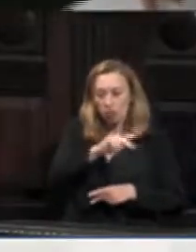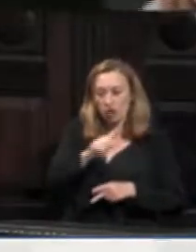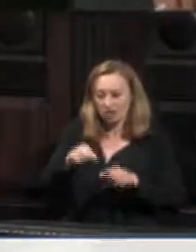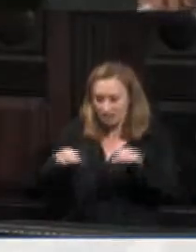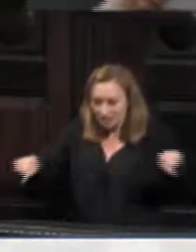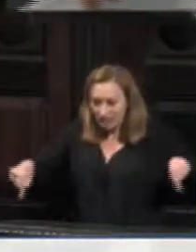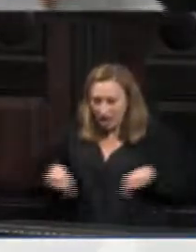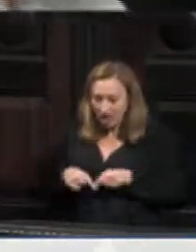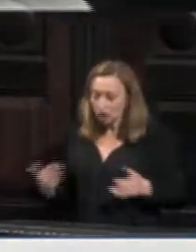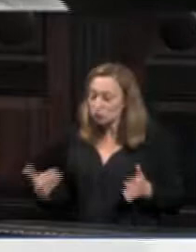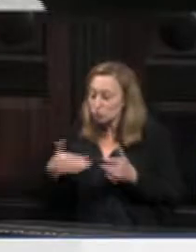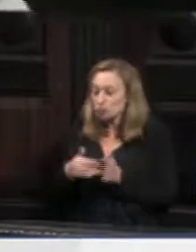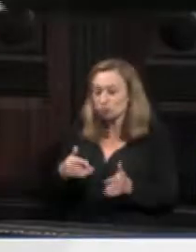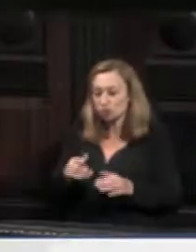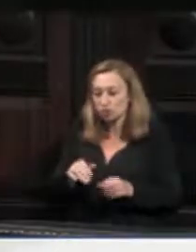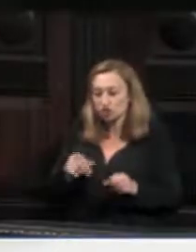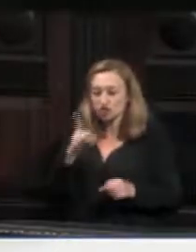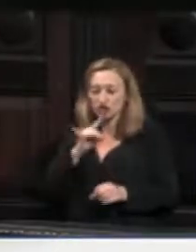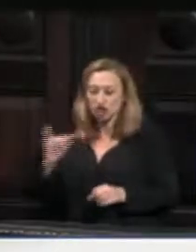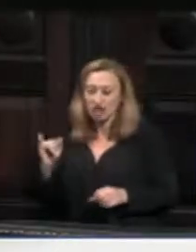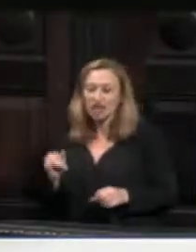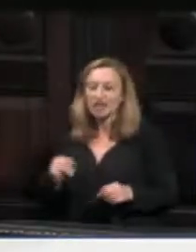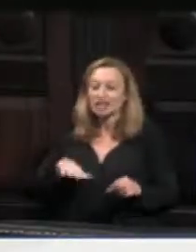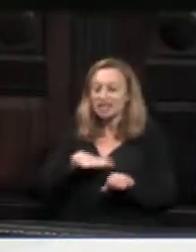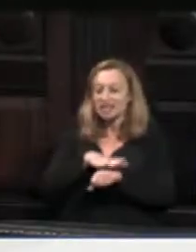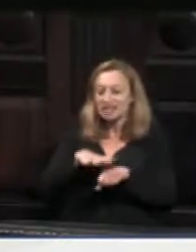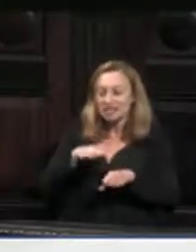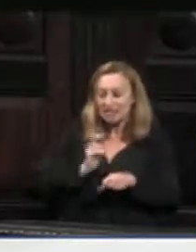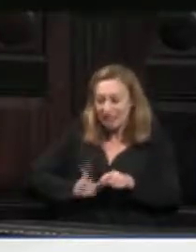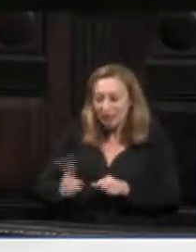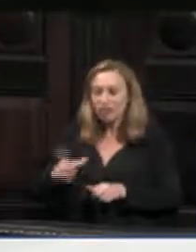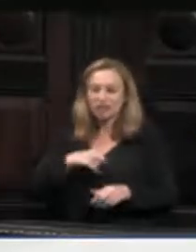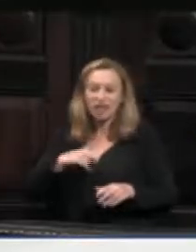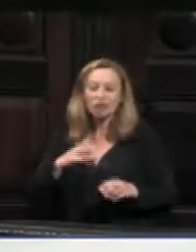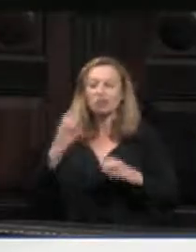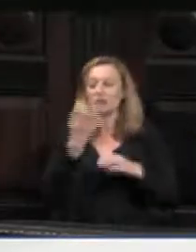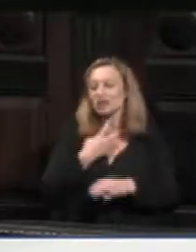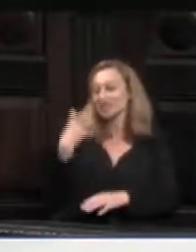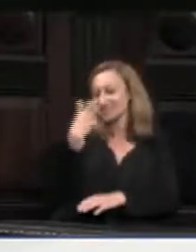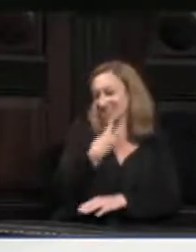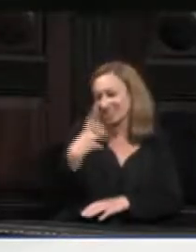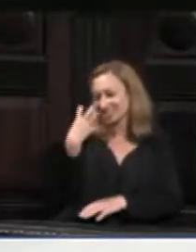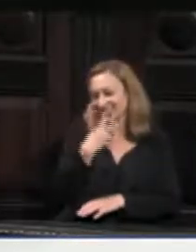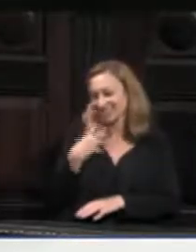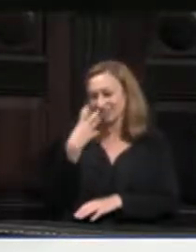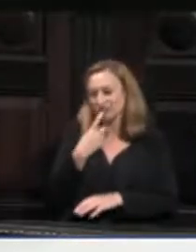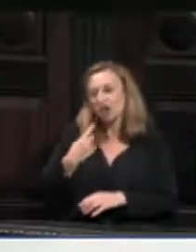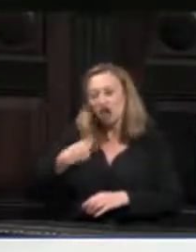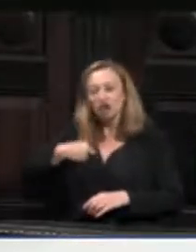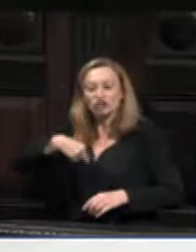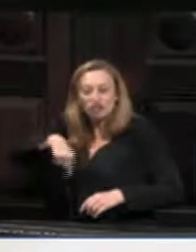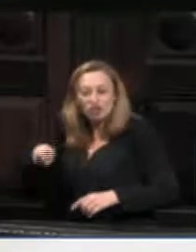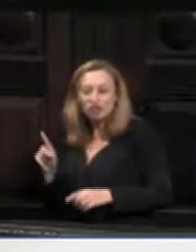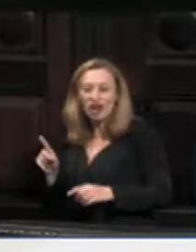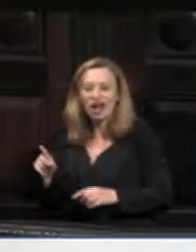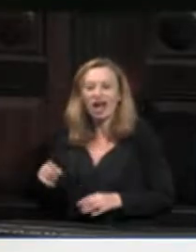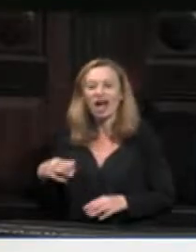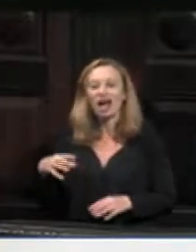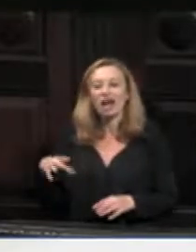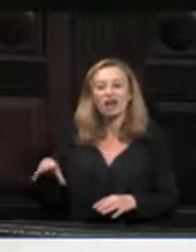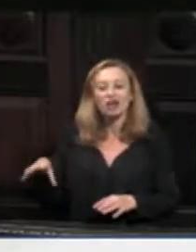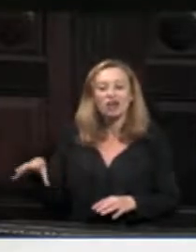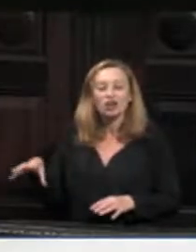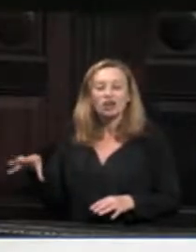nesses últimos dias, tem sempre uma musiquinha tocando. Eu outro dia estive lá, estava uma música cantada